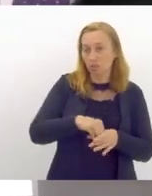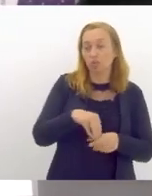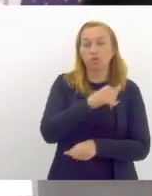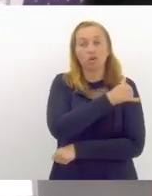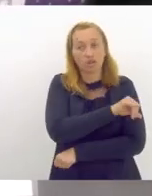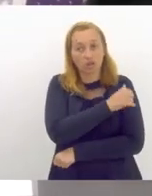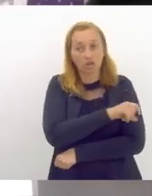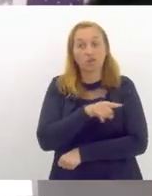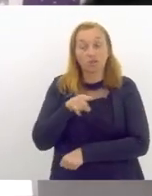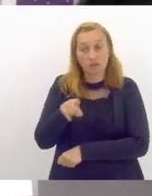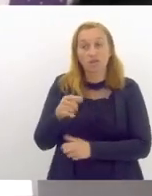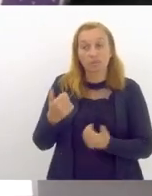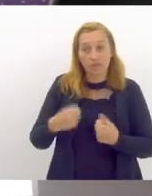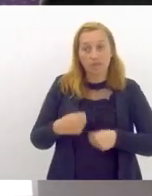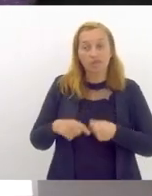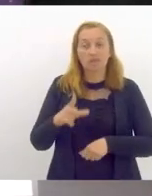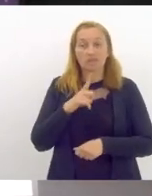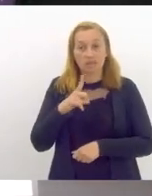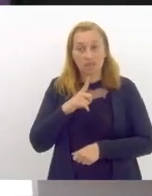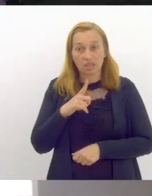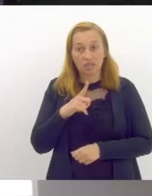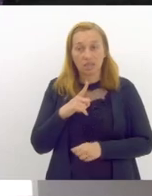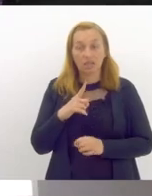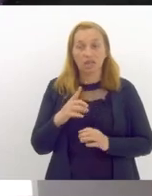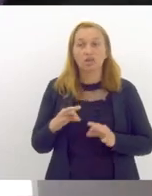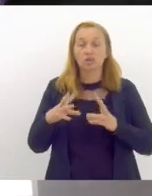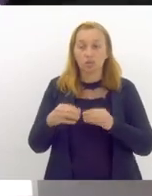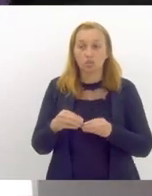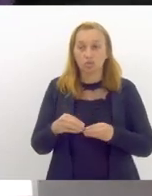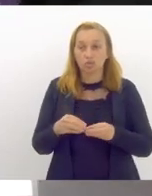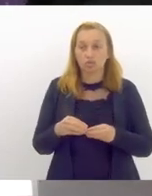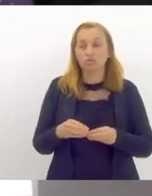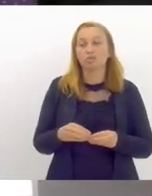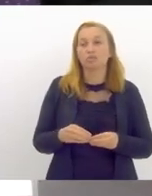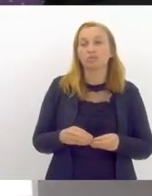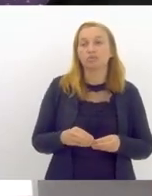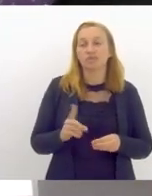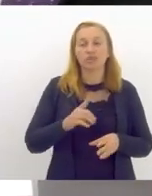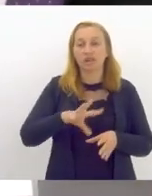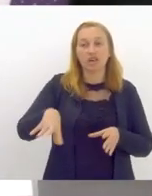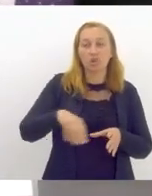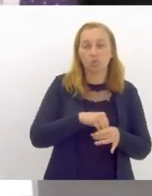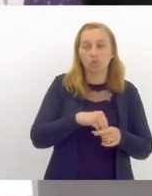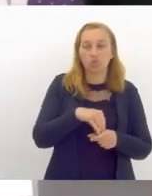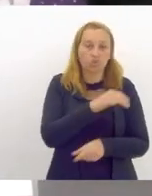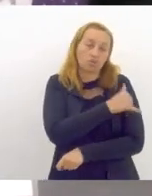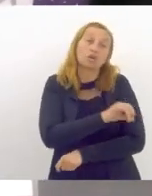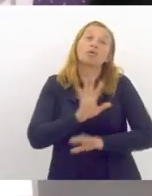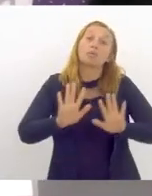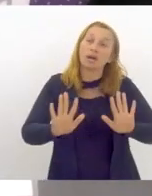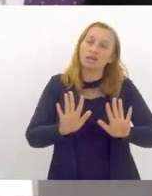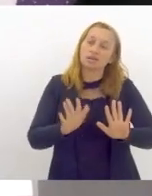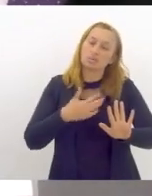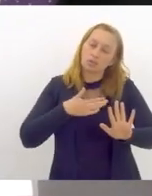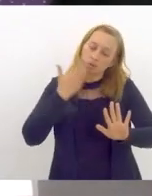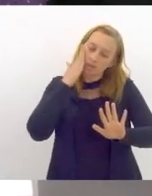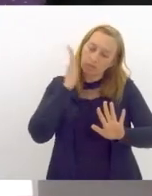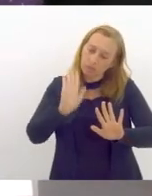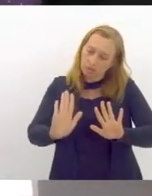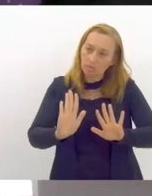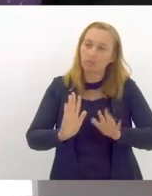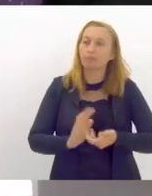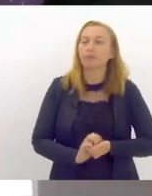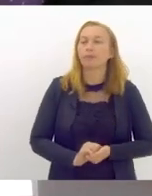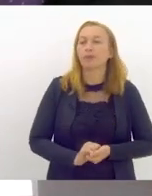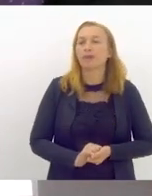é você ter aquelas condicionantes a inclusão do Rio você não você não está incluindo o rio Então mas isso é meu entendimento então